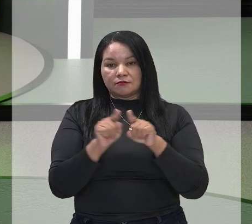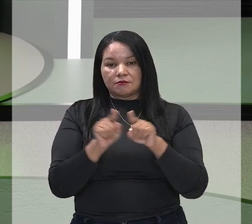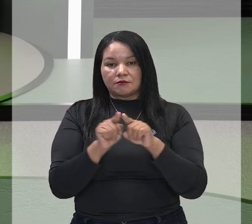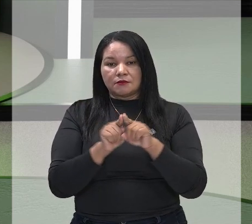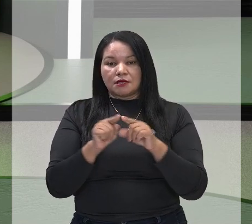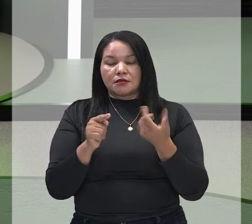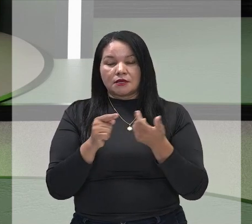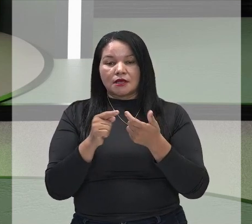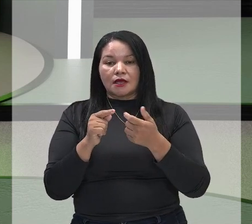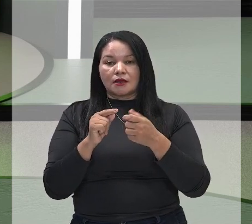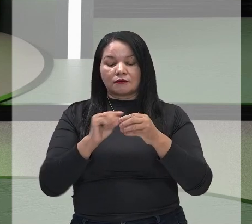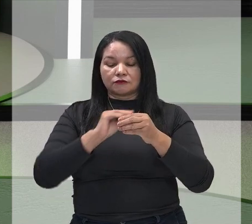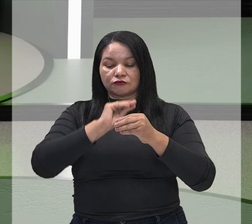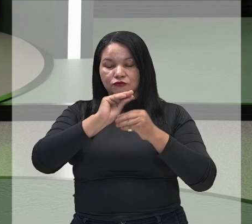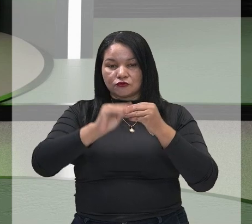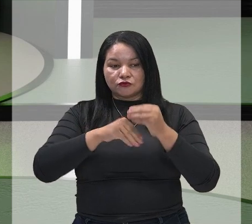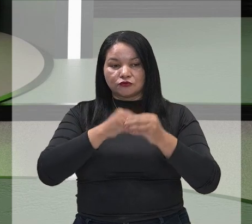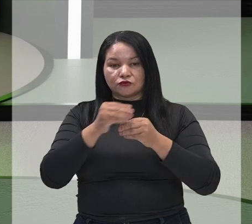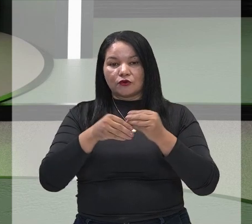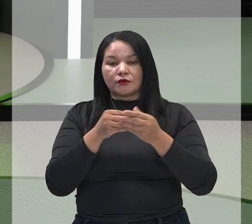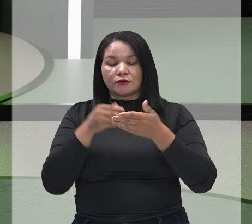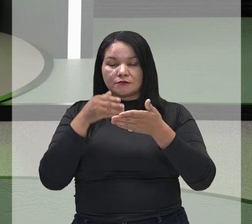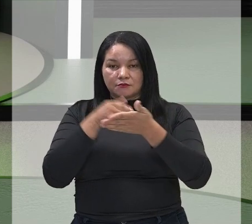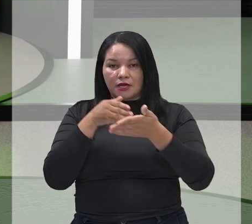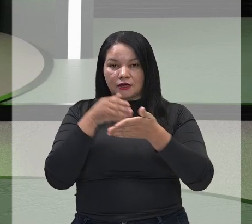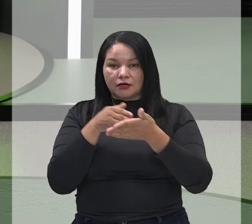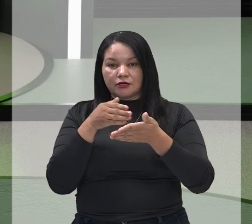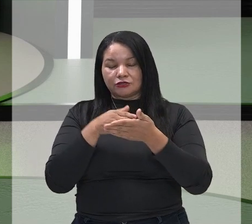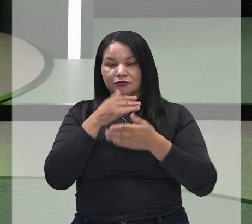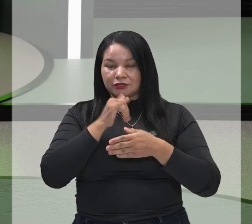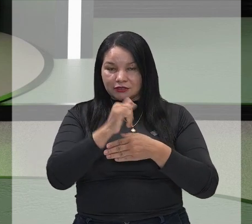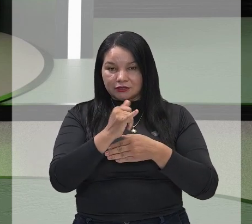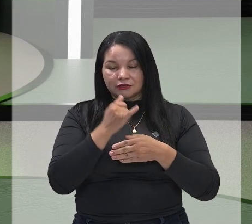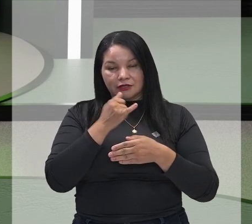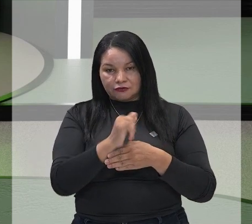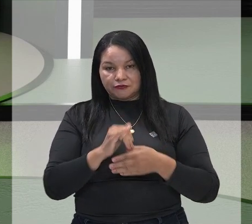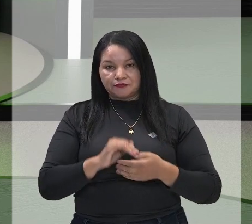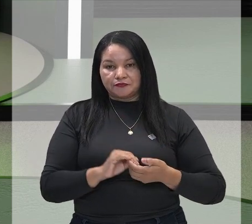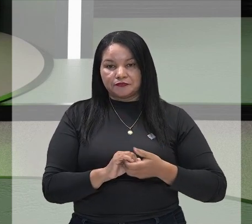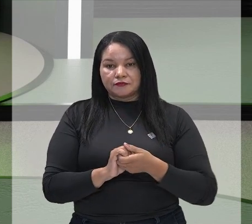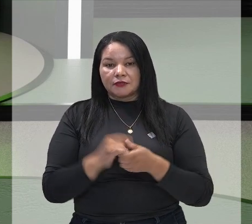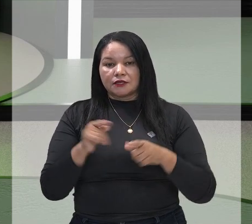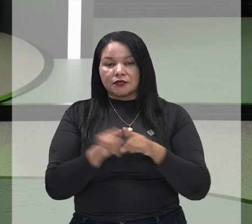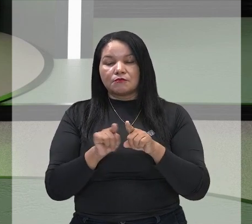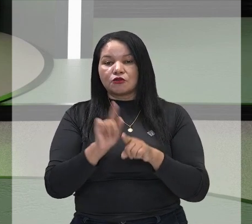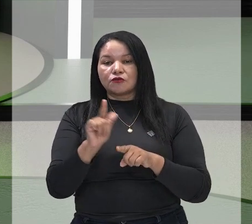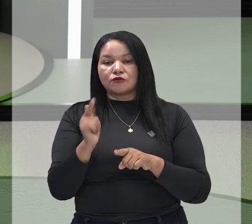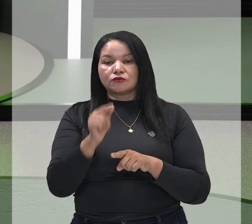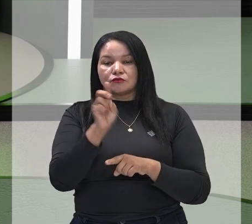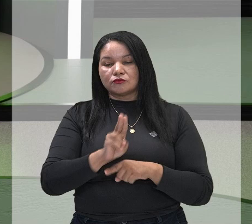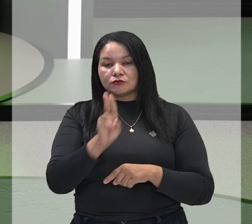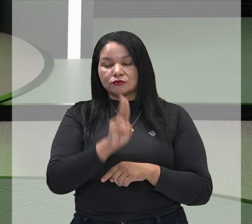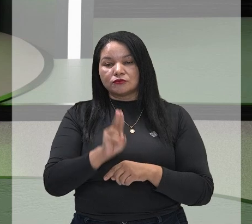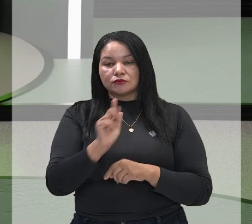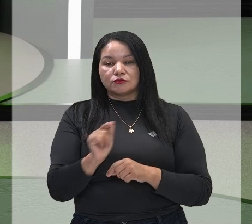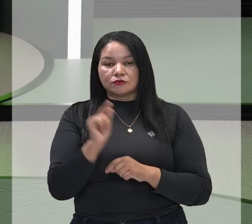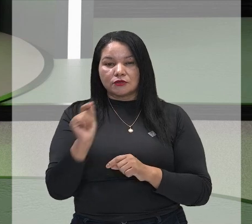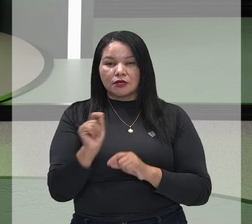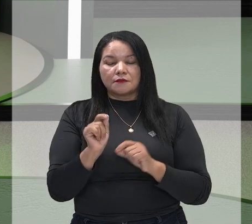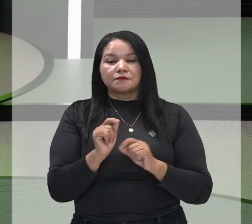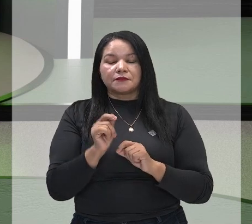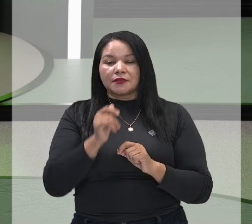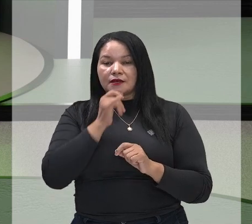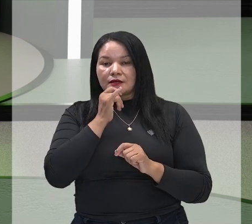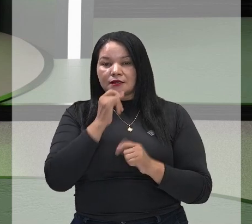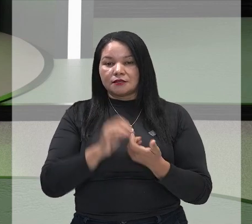a capacidade de conduzir eletricidade. Tem uns que a gente usa, né, frequentemente quando a gente vai mexer em alguma situação